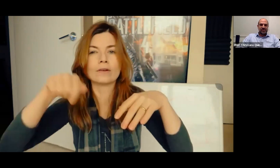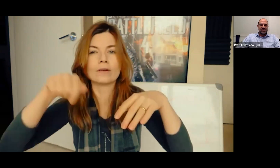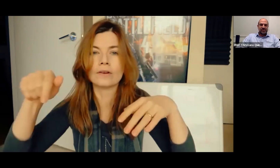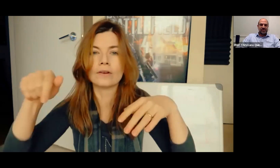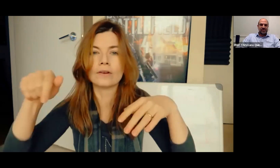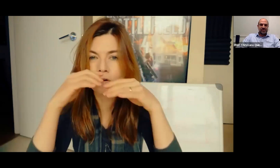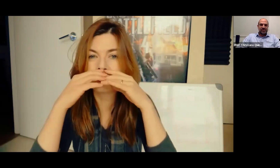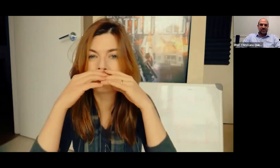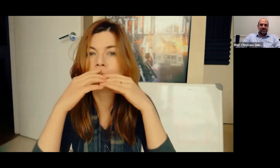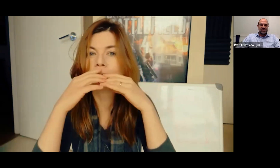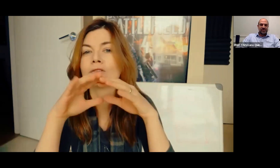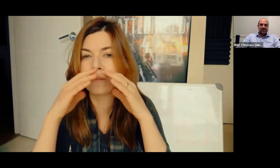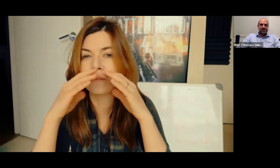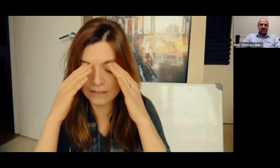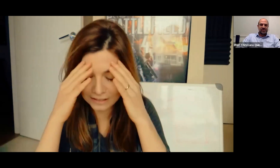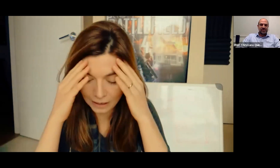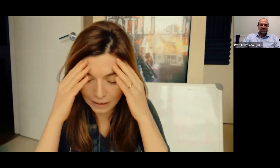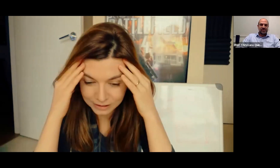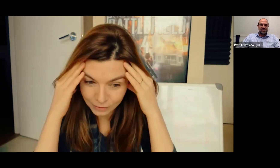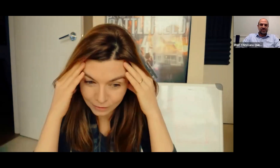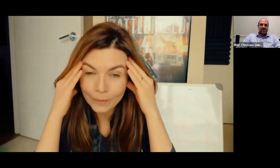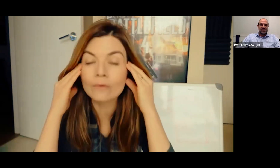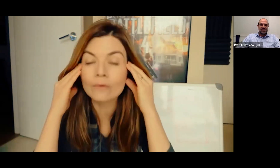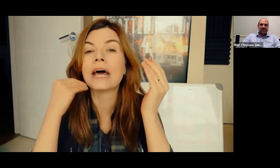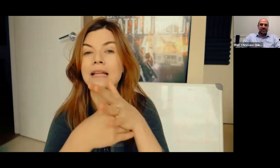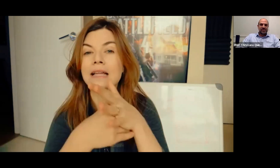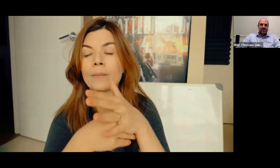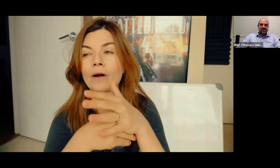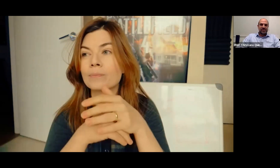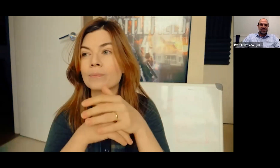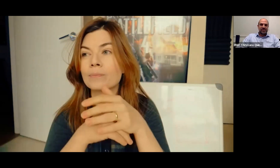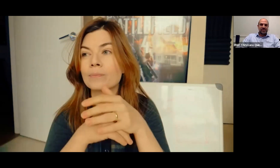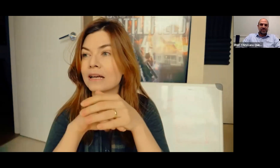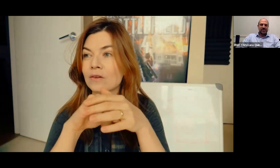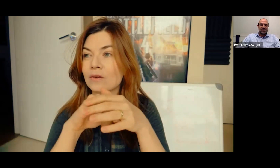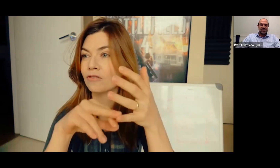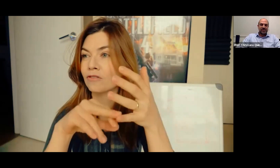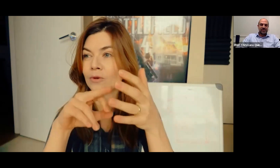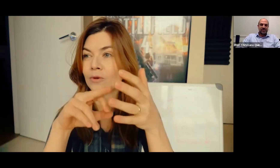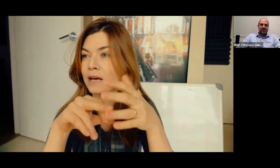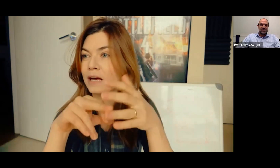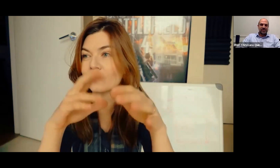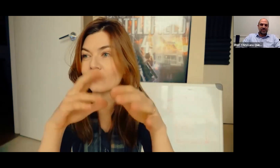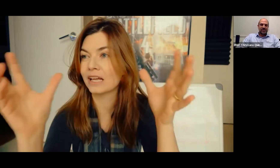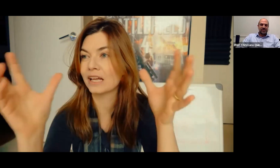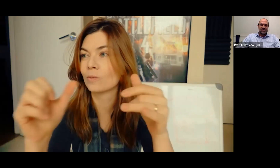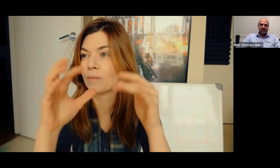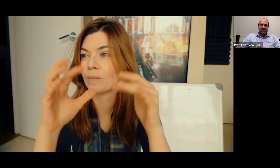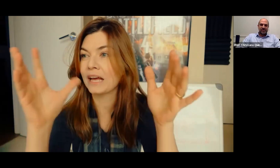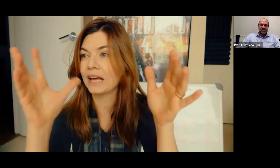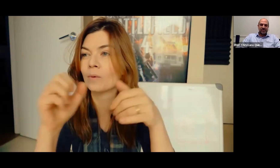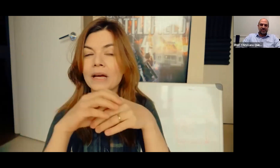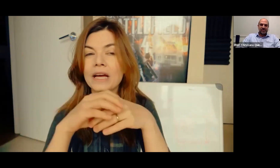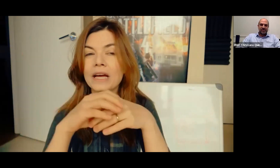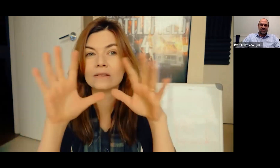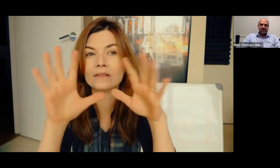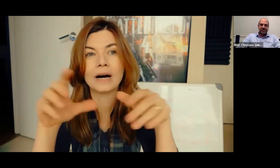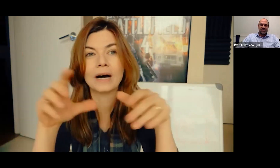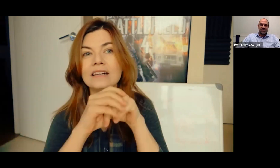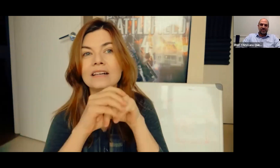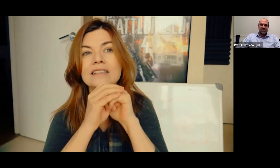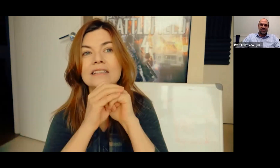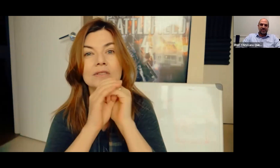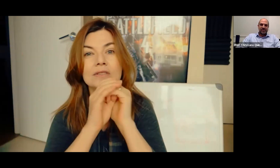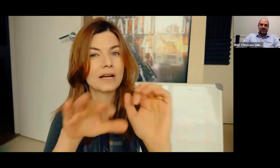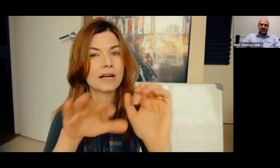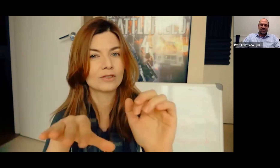lá com não, não, não. Quando eu respondo meus formulários de saúde, sempre eu espero um 10 na prova, porque eu não fumo, não bebo, né, durmo bem, como bem e tudo